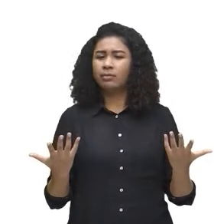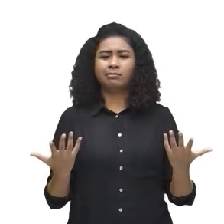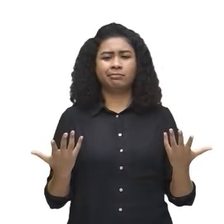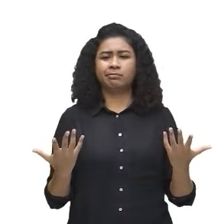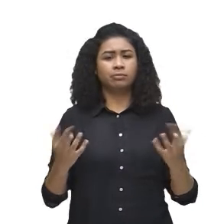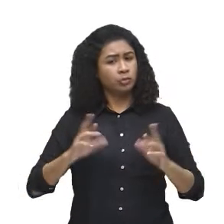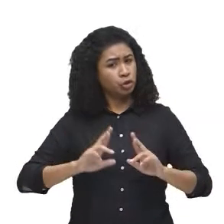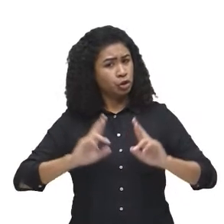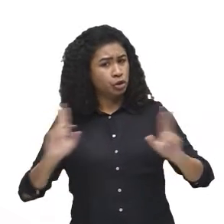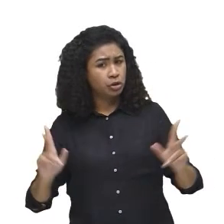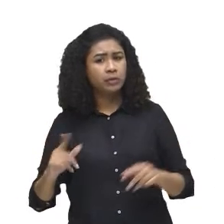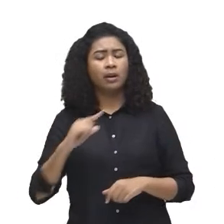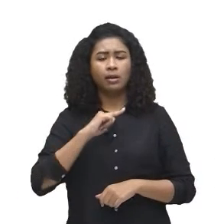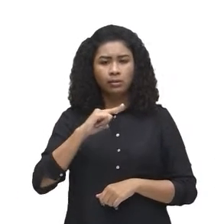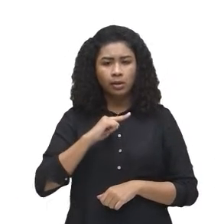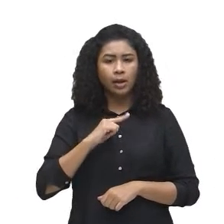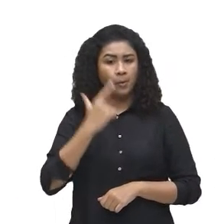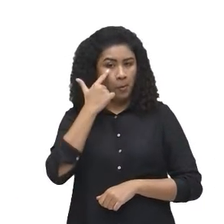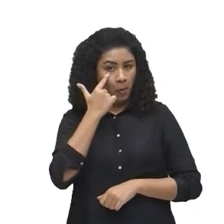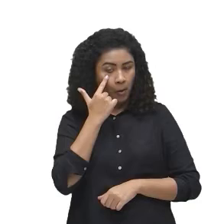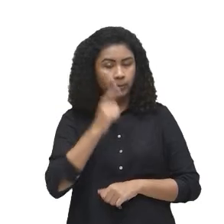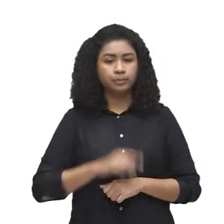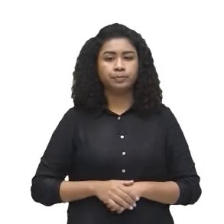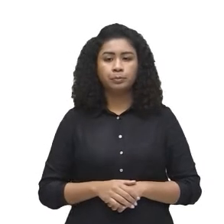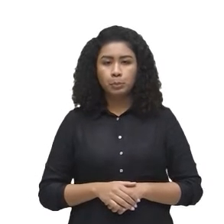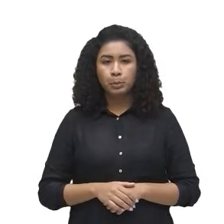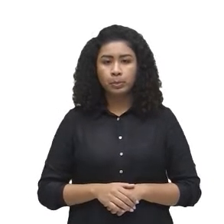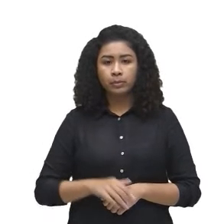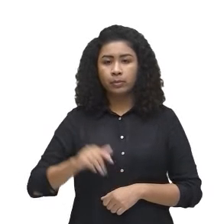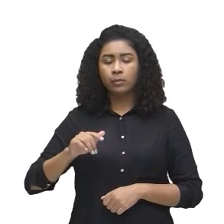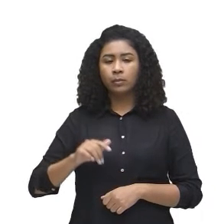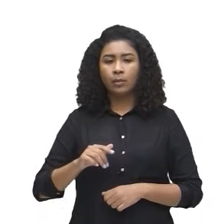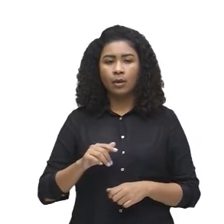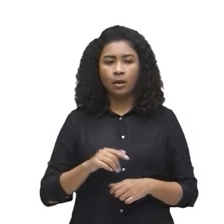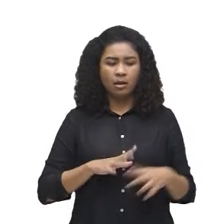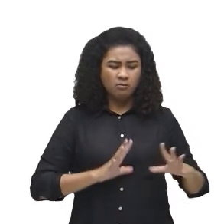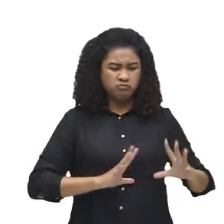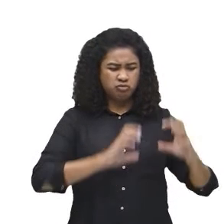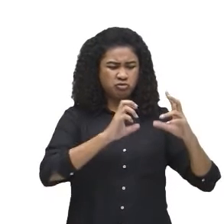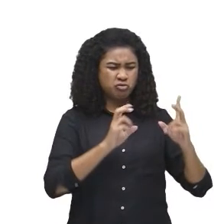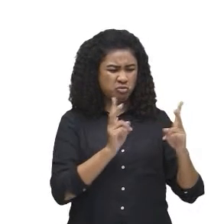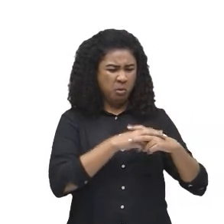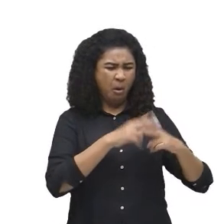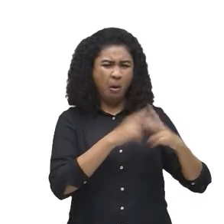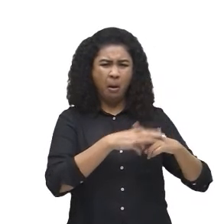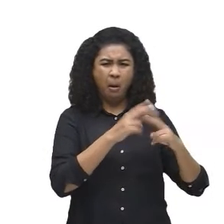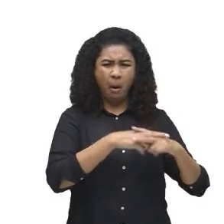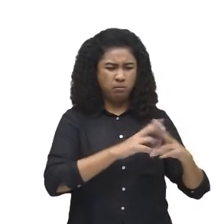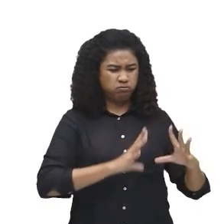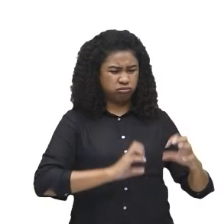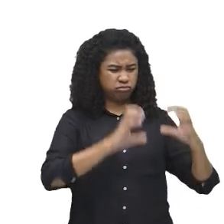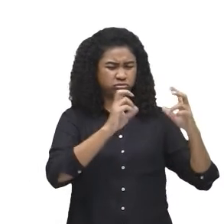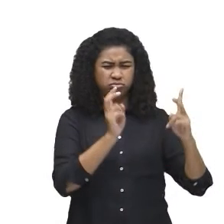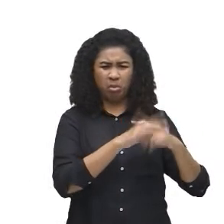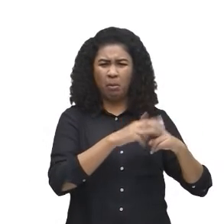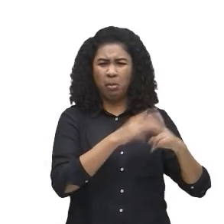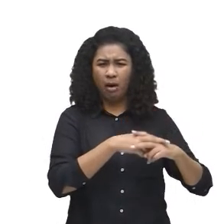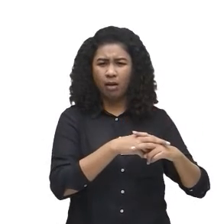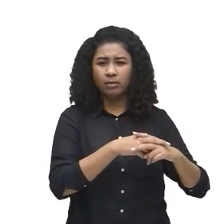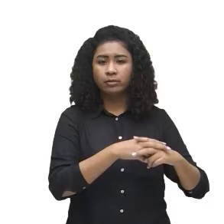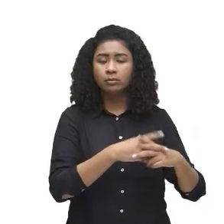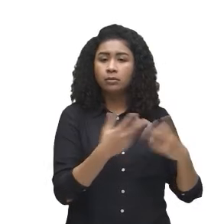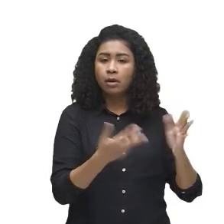diferença entre as lutas e a briga? A briga é um desentendimento que parte para a agressão física. Então não